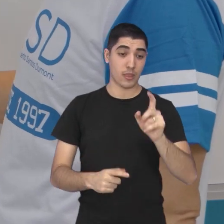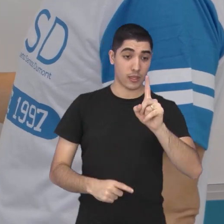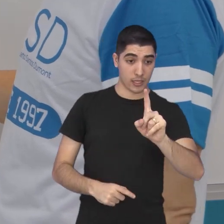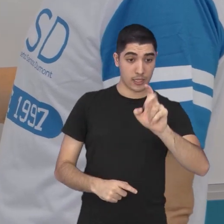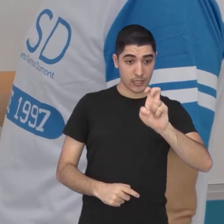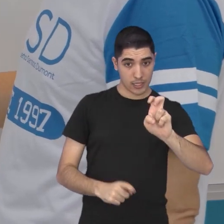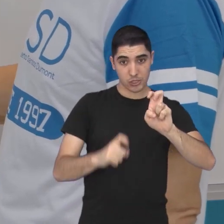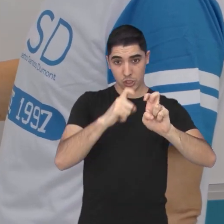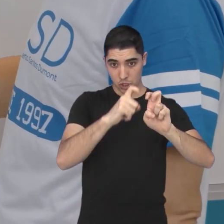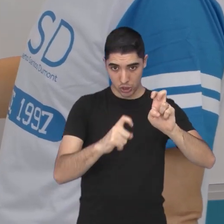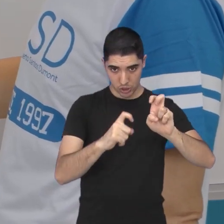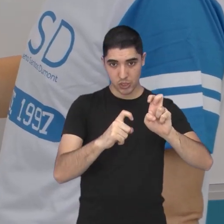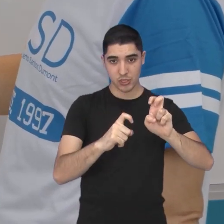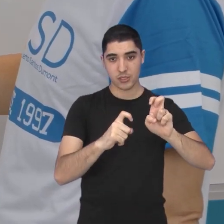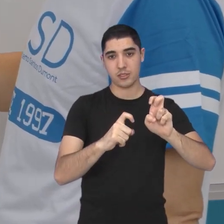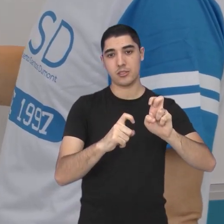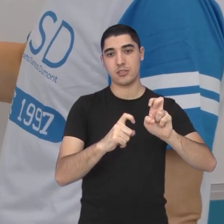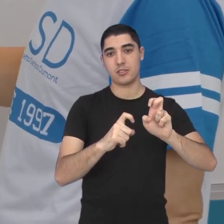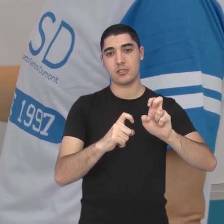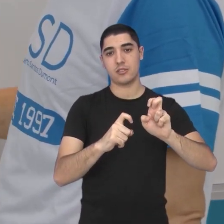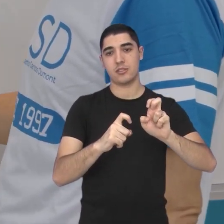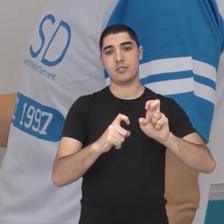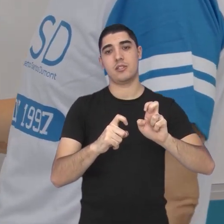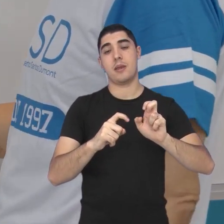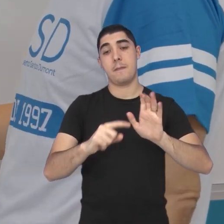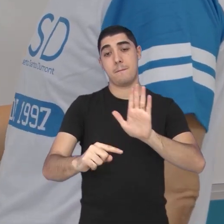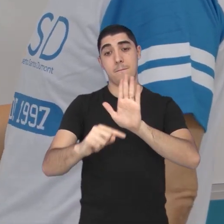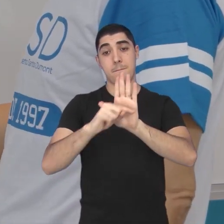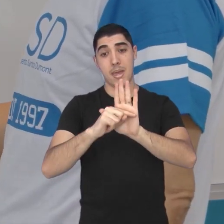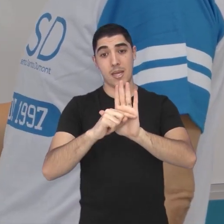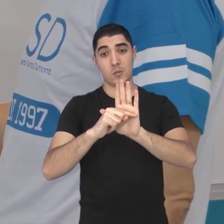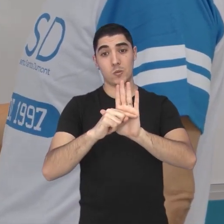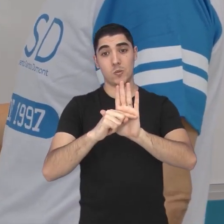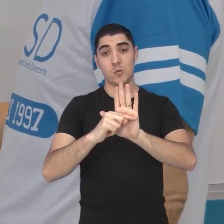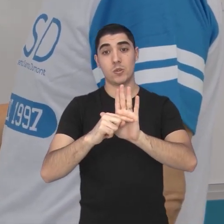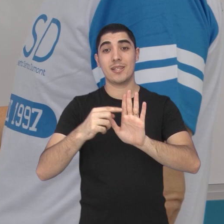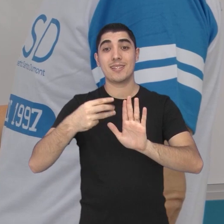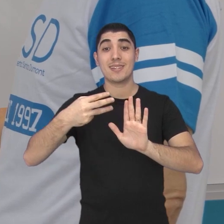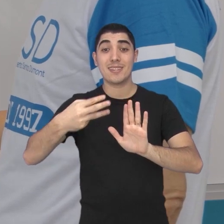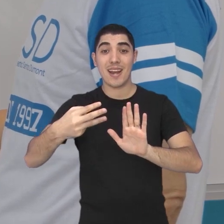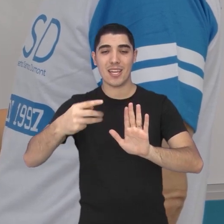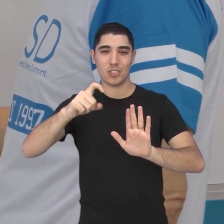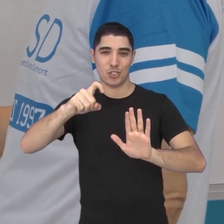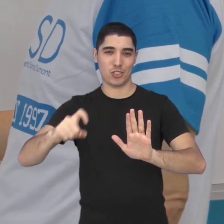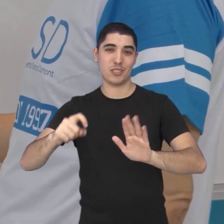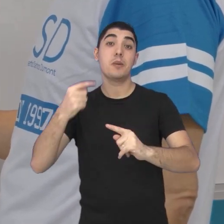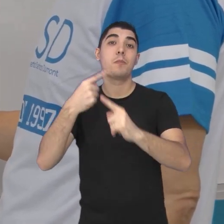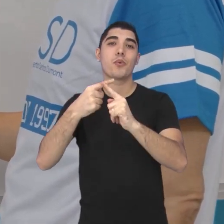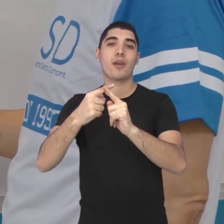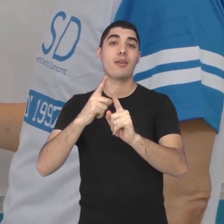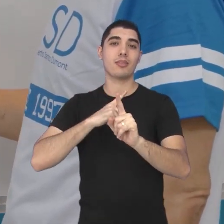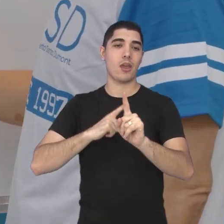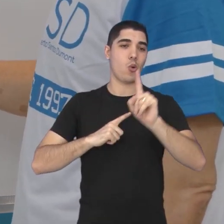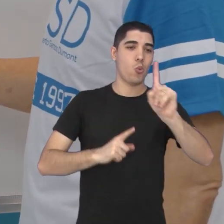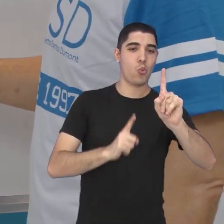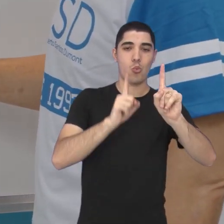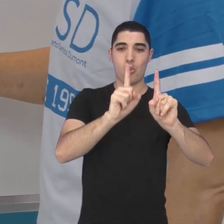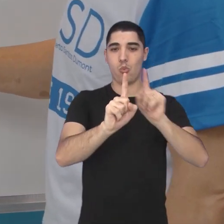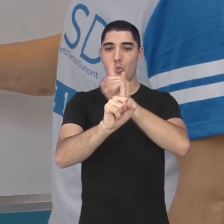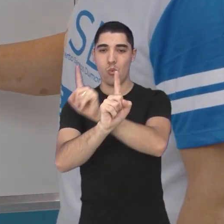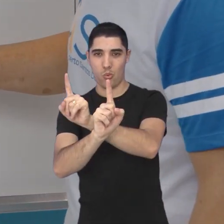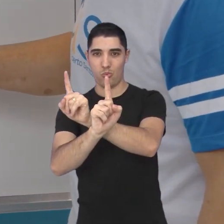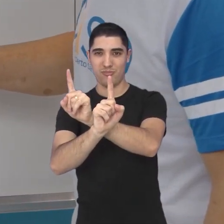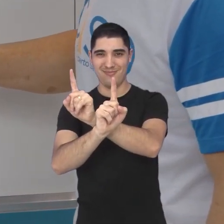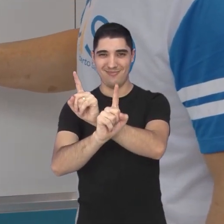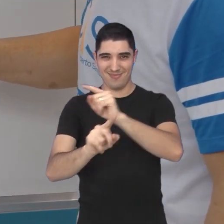O MDC é 15, né? 15 dividido por 5 vezes 1, menos 3x.